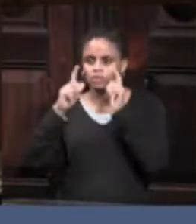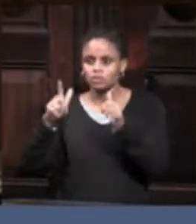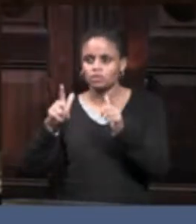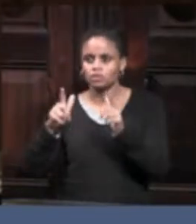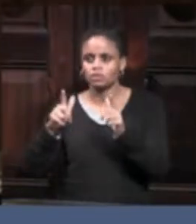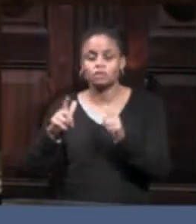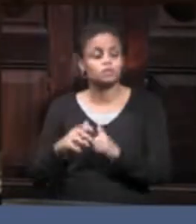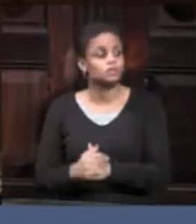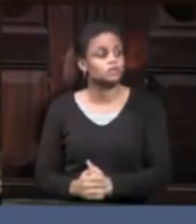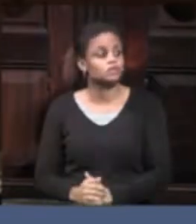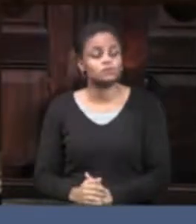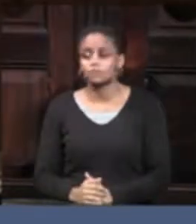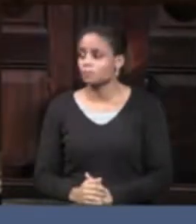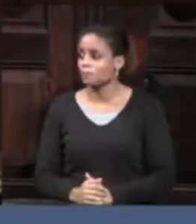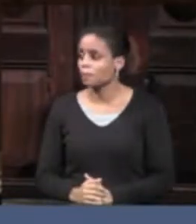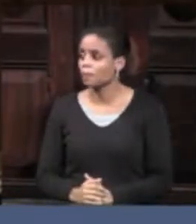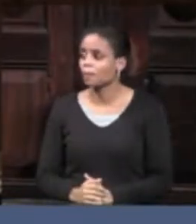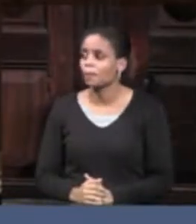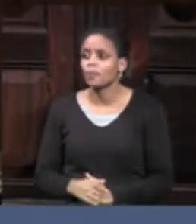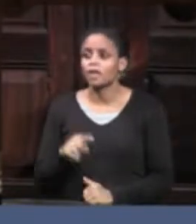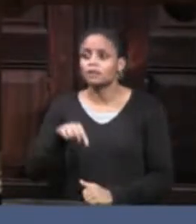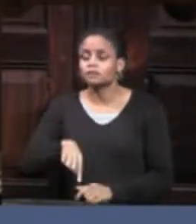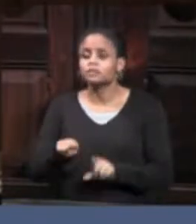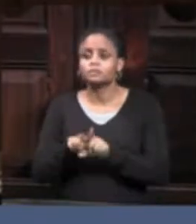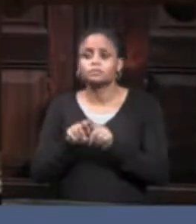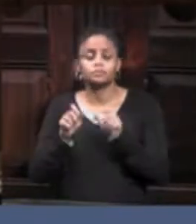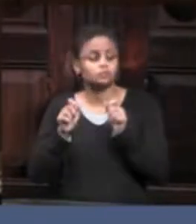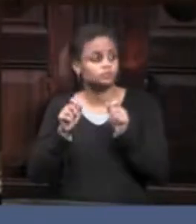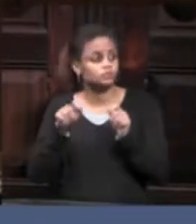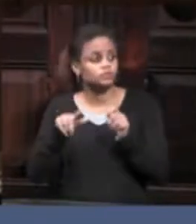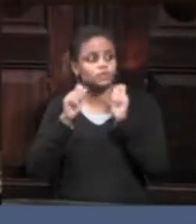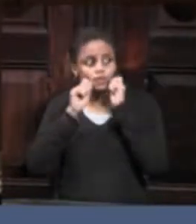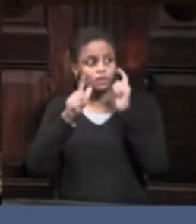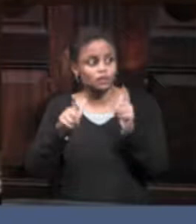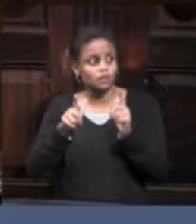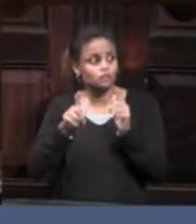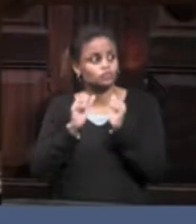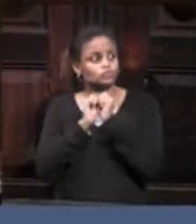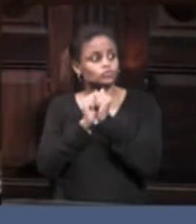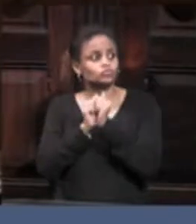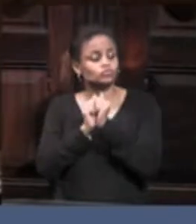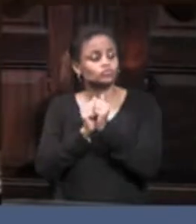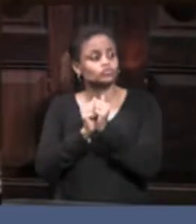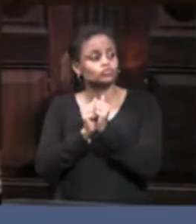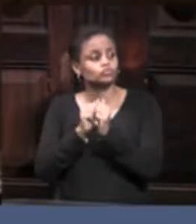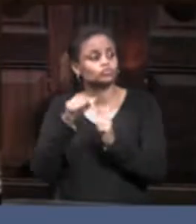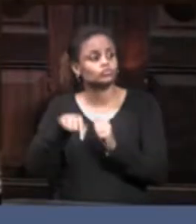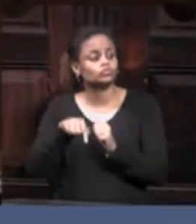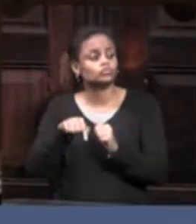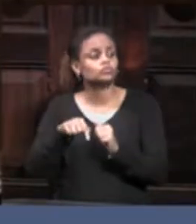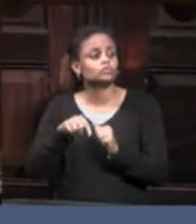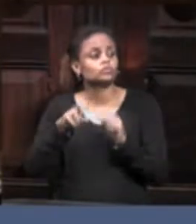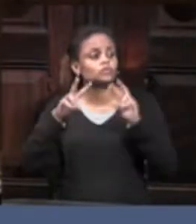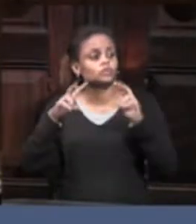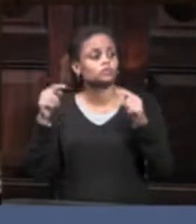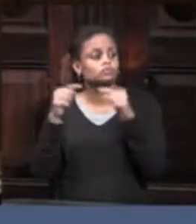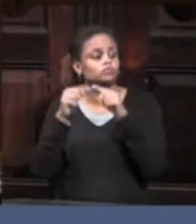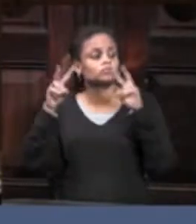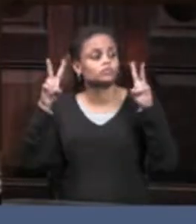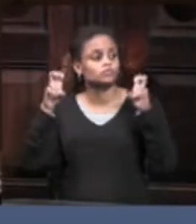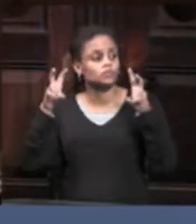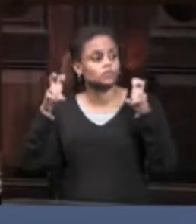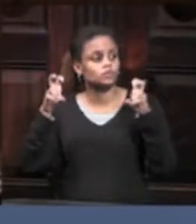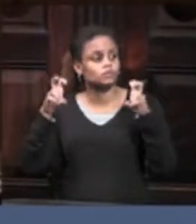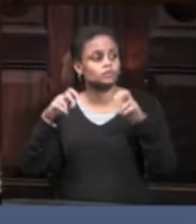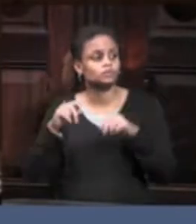casa tomou posição a respeito desse tema, quando nós aqui